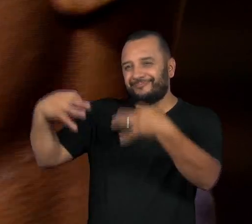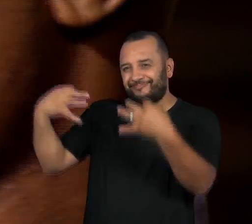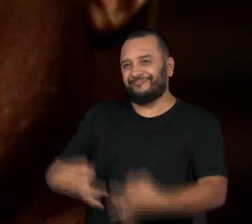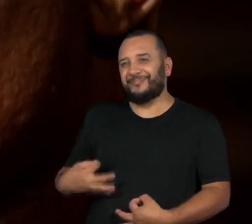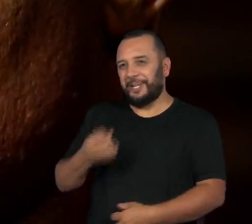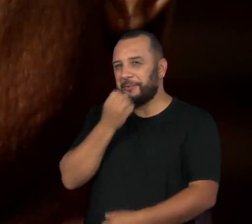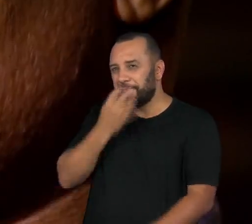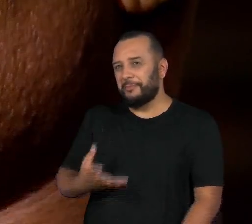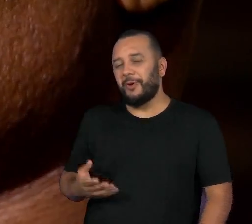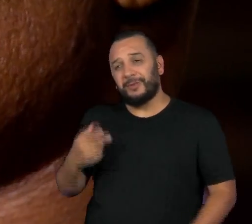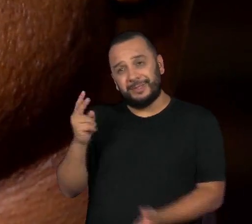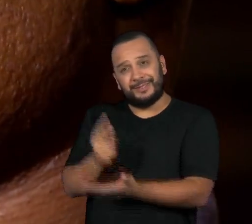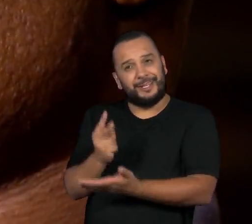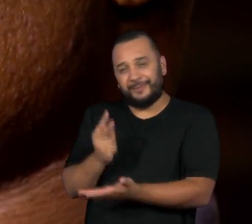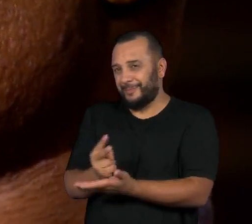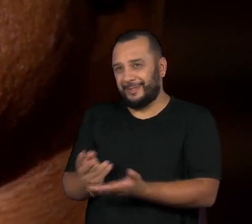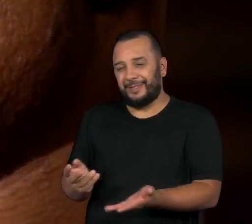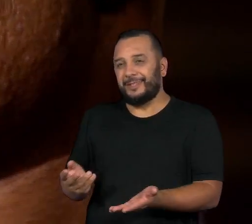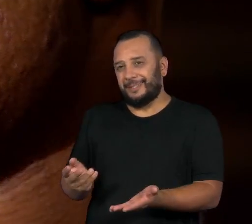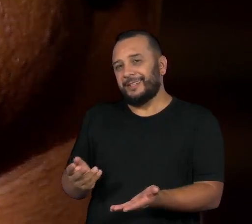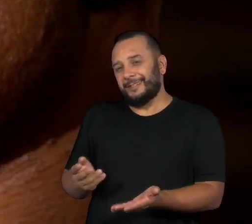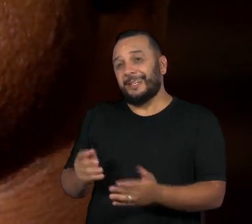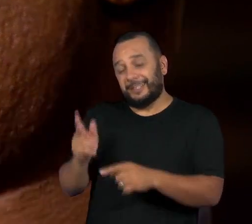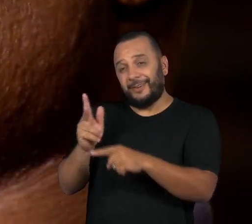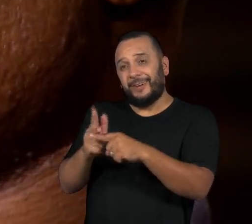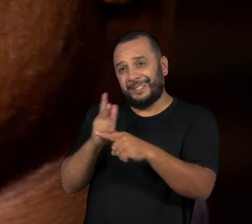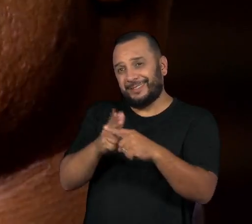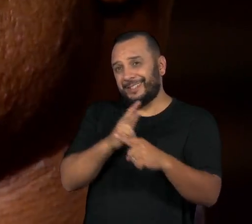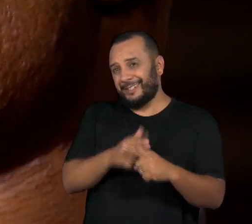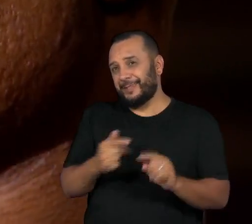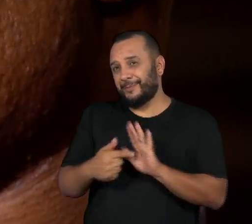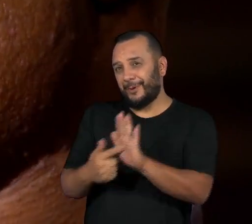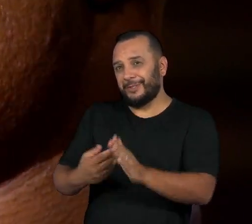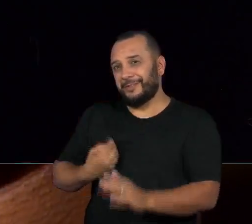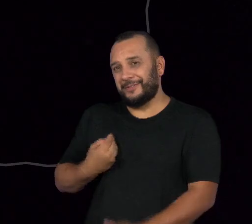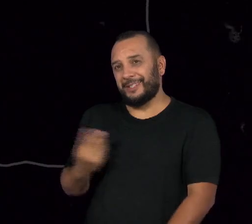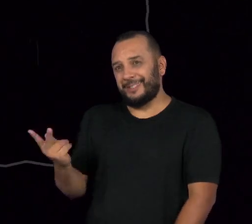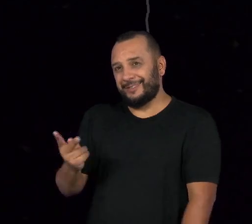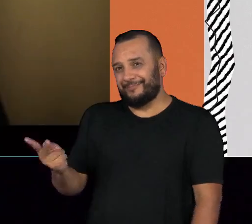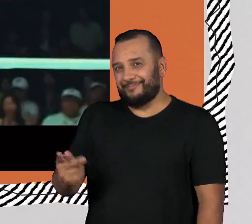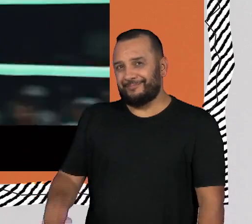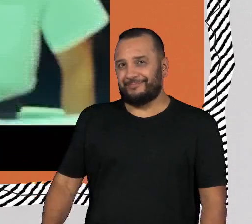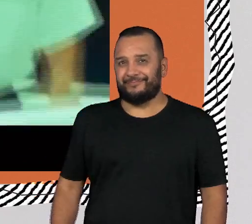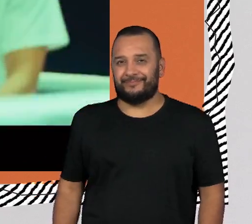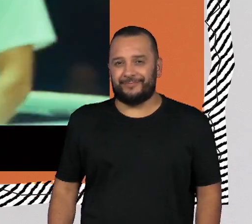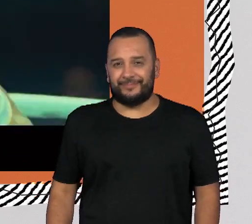né? Como eu sempre fiz, claro. Mas eu acho que a série tem essa pegada pra mim. Assim. Não tem.